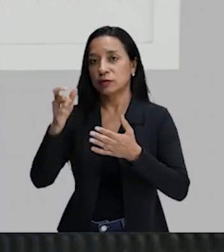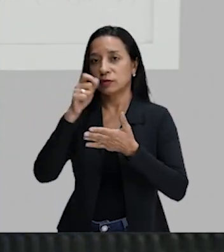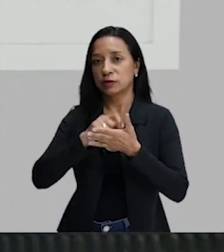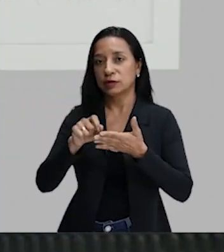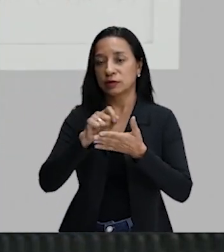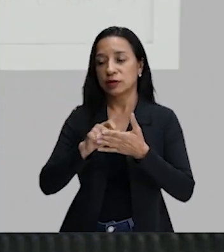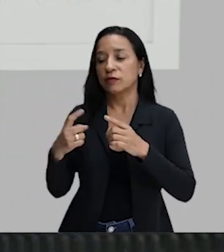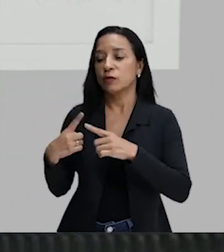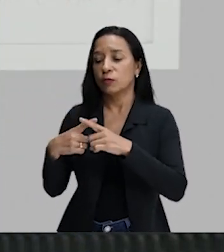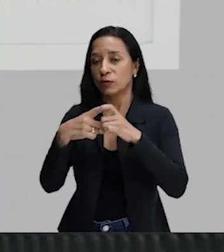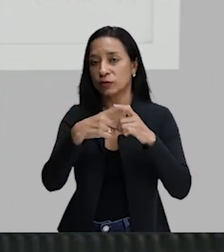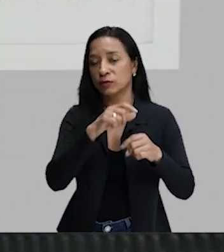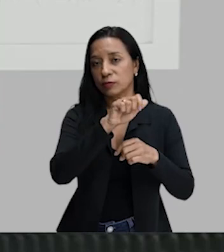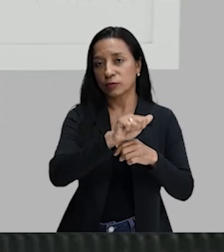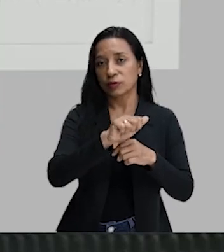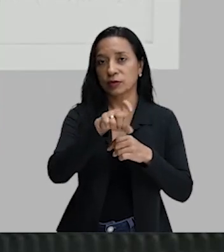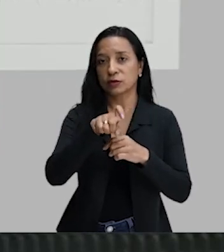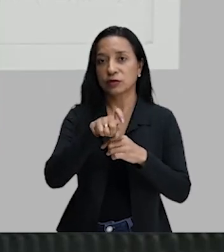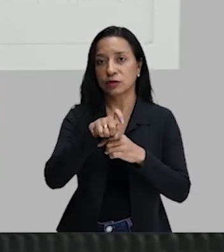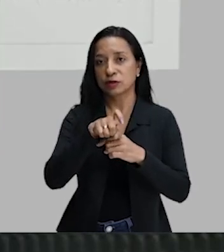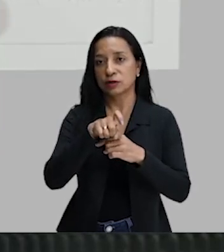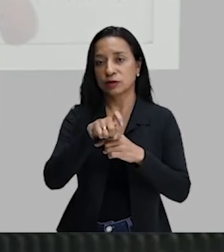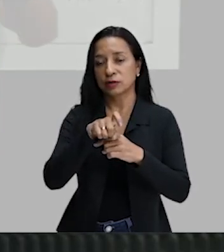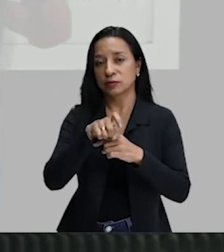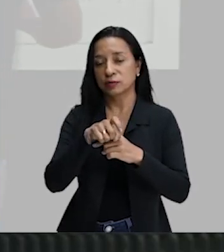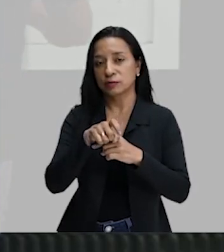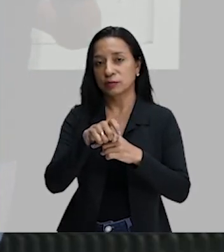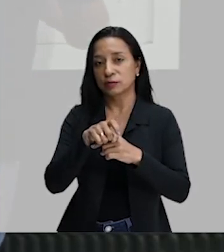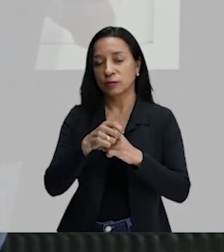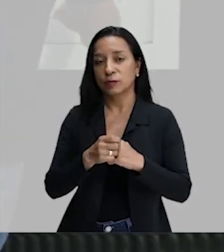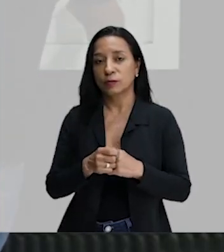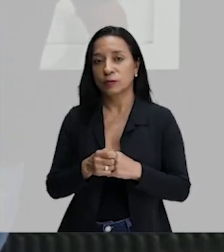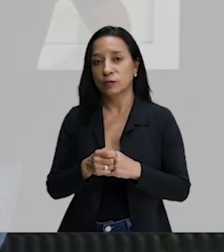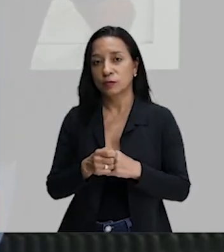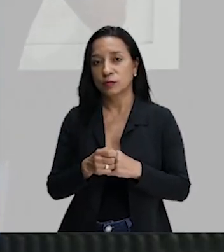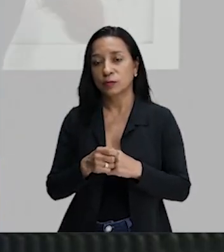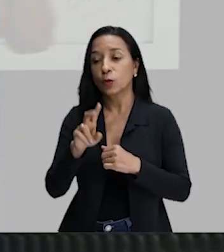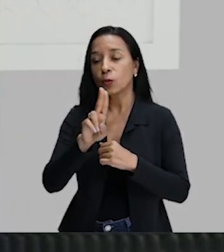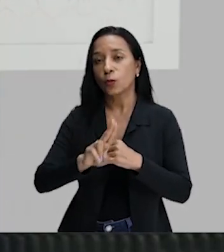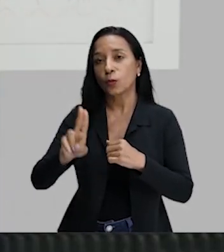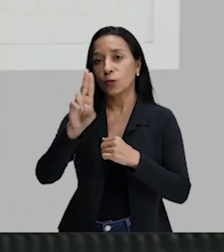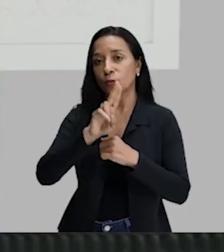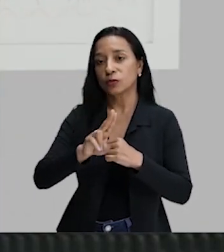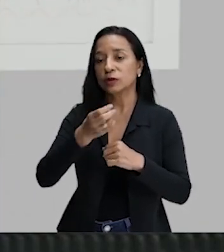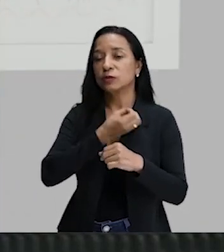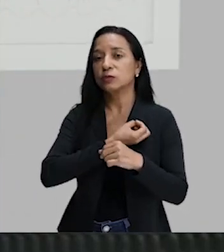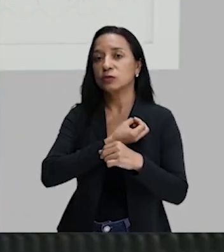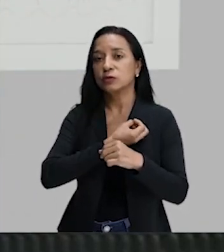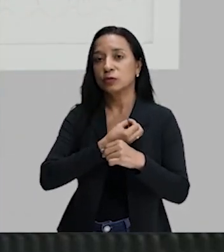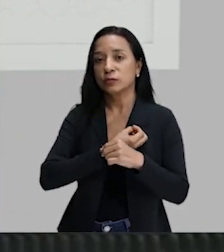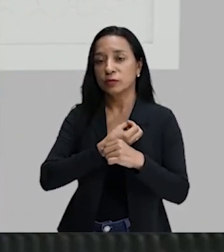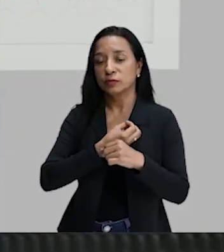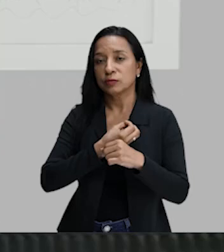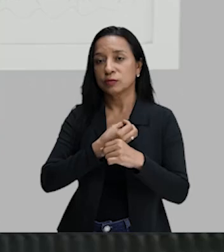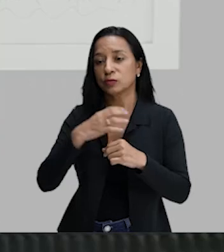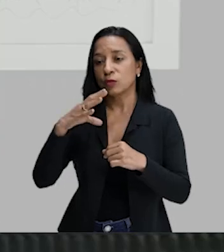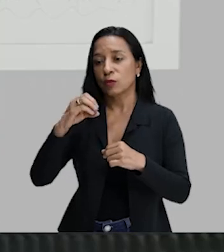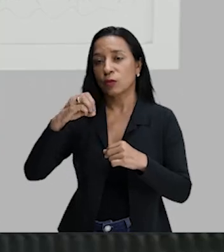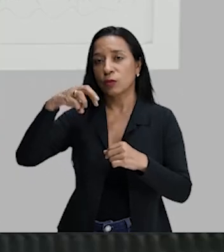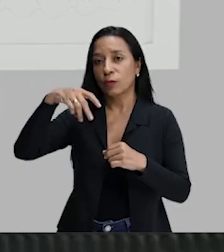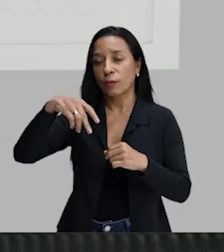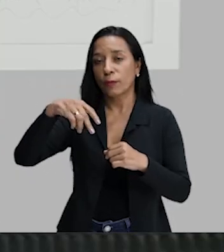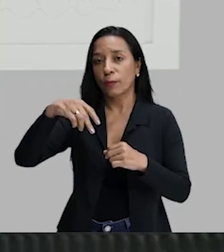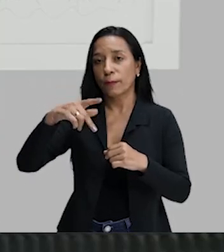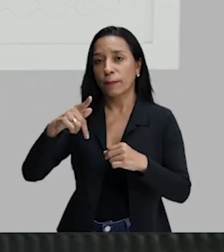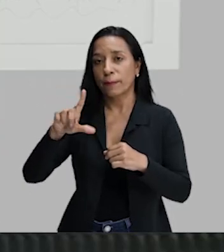escrevi o polinômio AX na sua forma fatorada, usando aí os números complexos, os